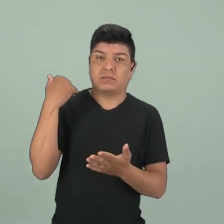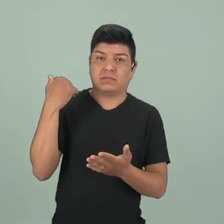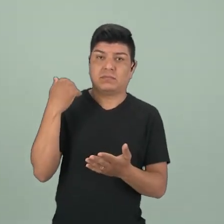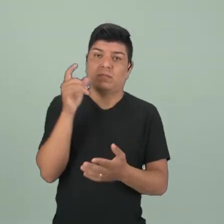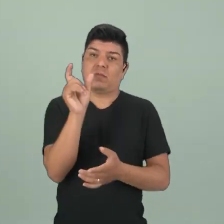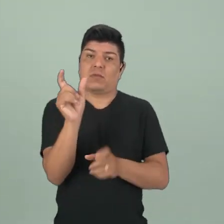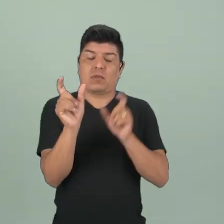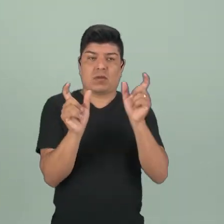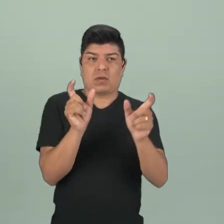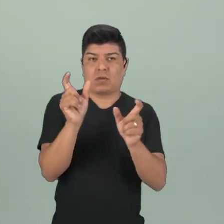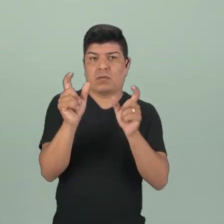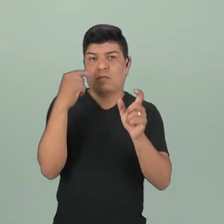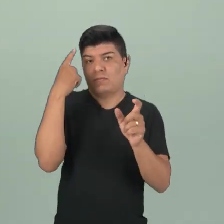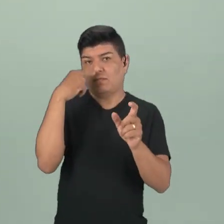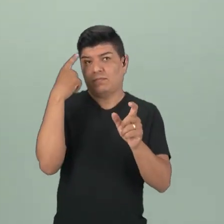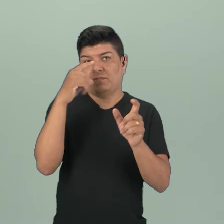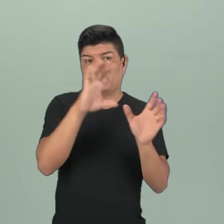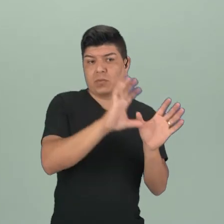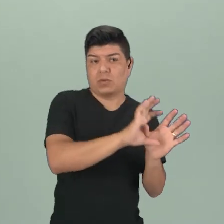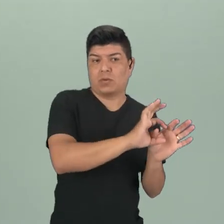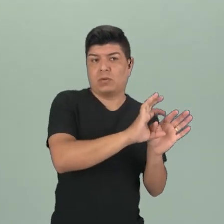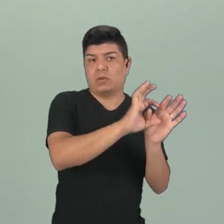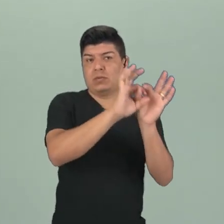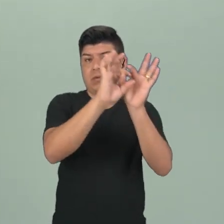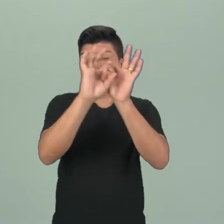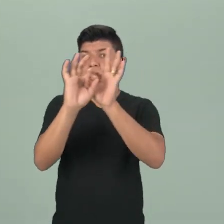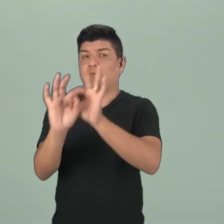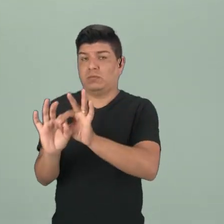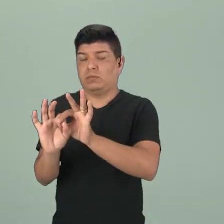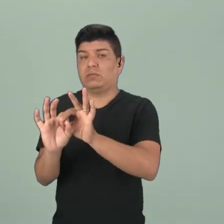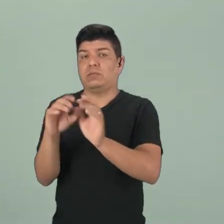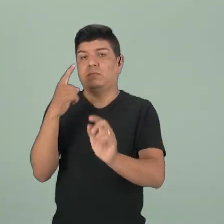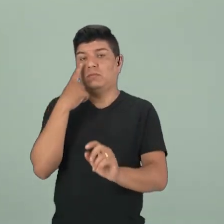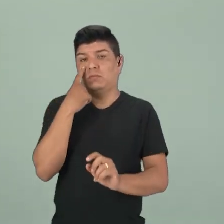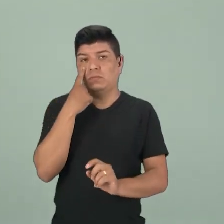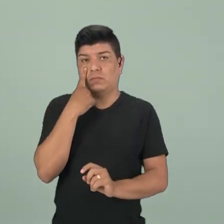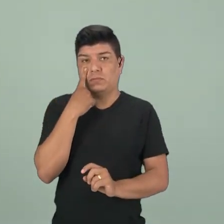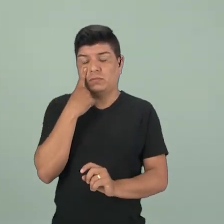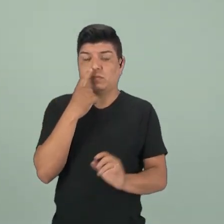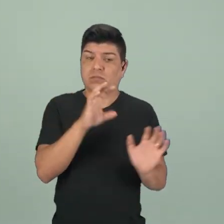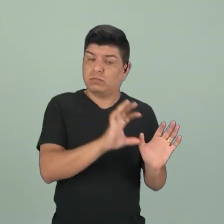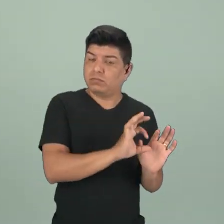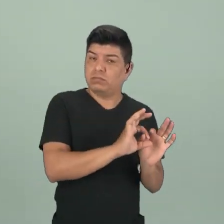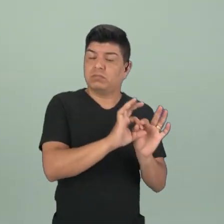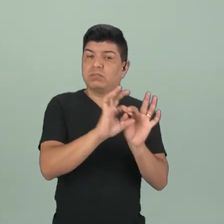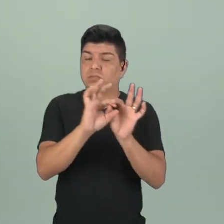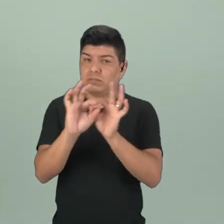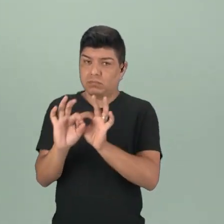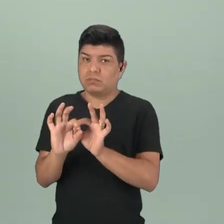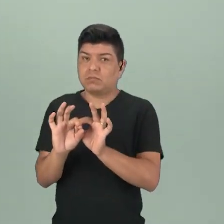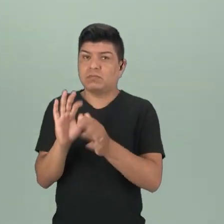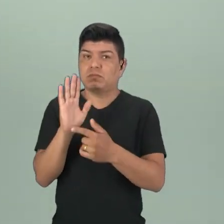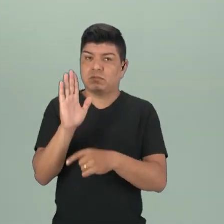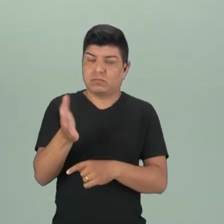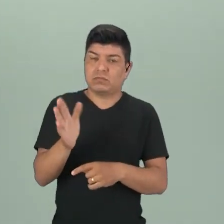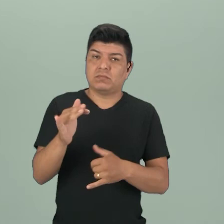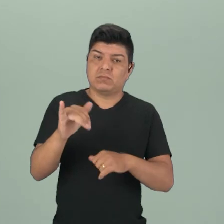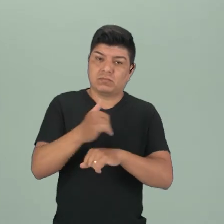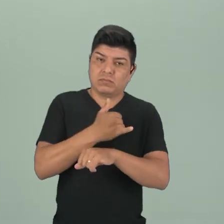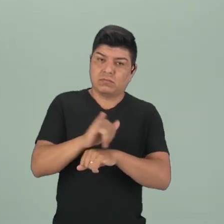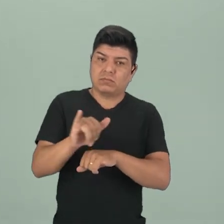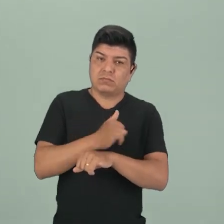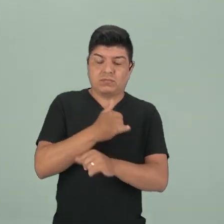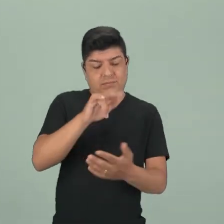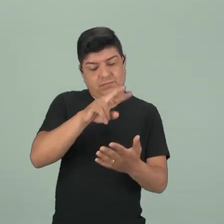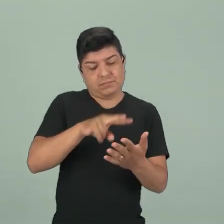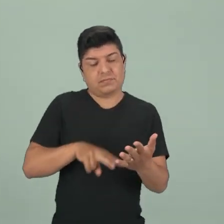das palavras na língua espanhola, onde eu tenho que ver o contexto, né? Já foi até passado isso em estratégia de leitura,